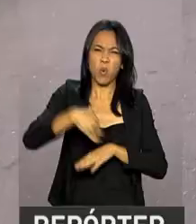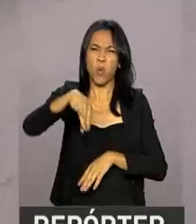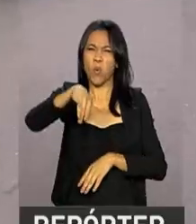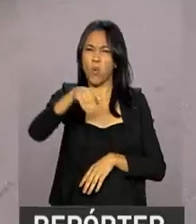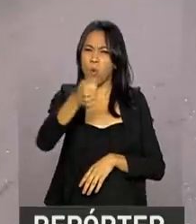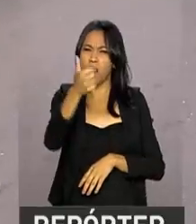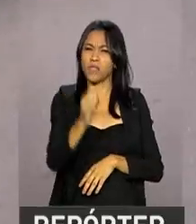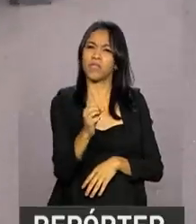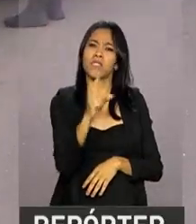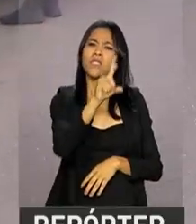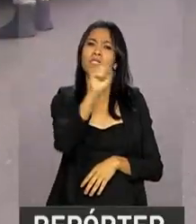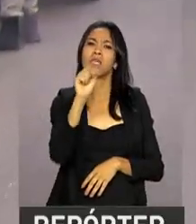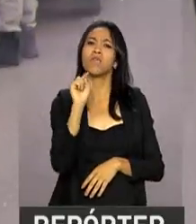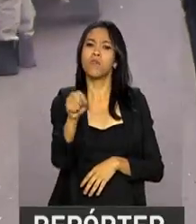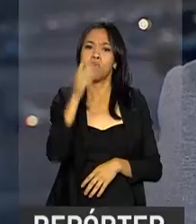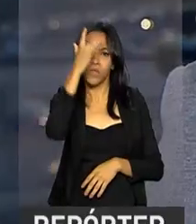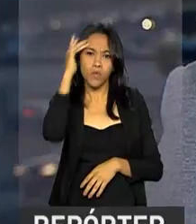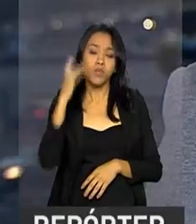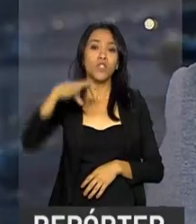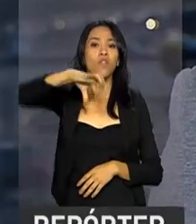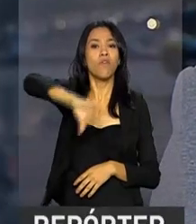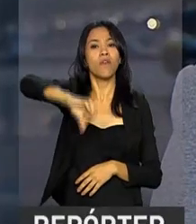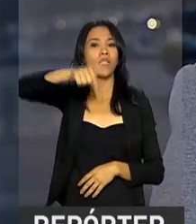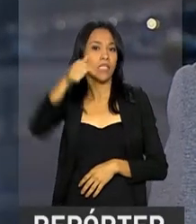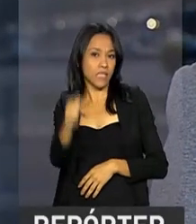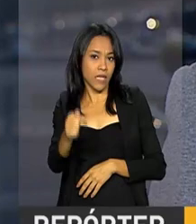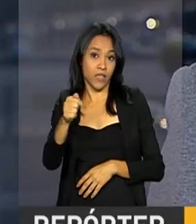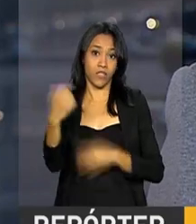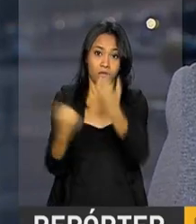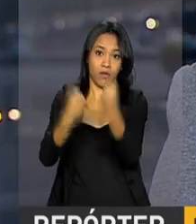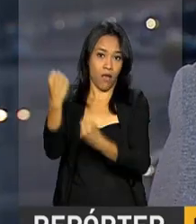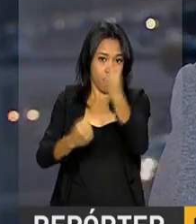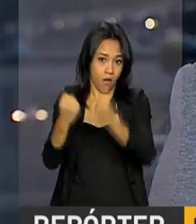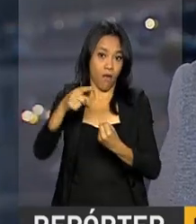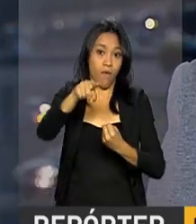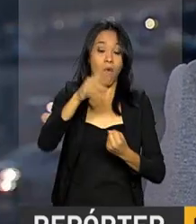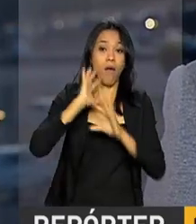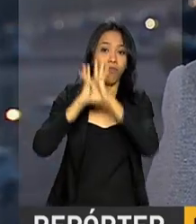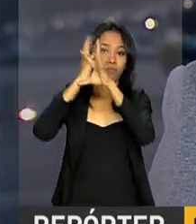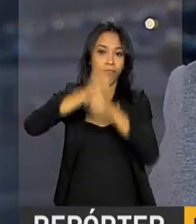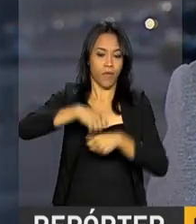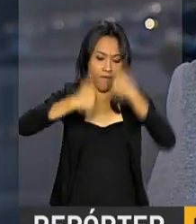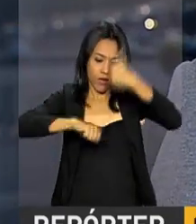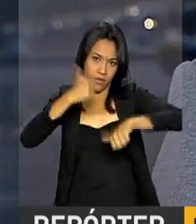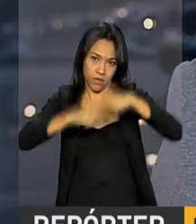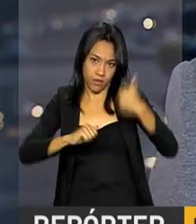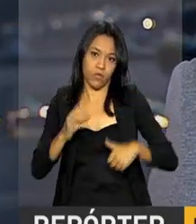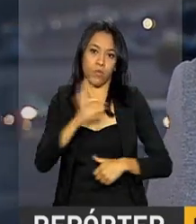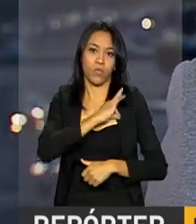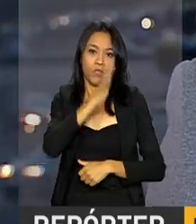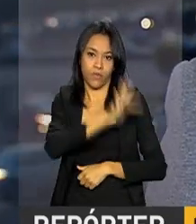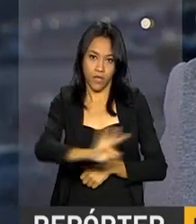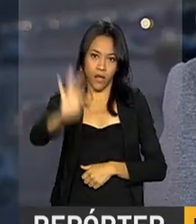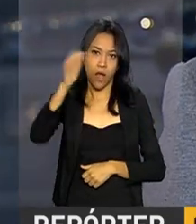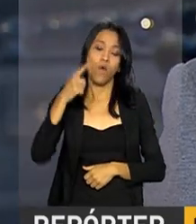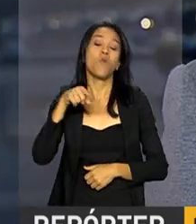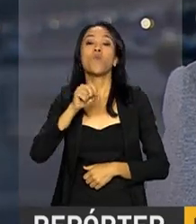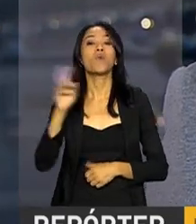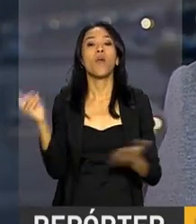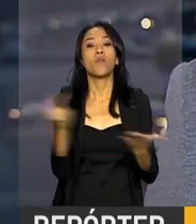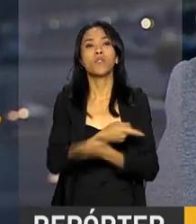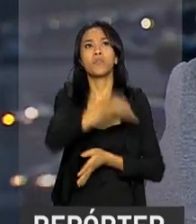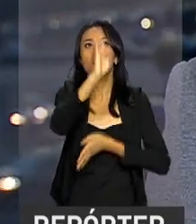97 mil veículos o balanço da polícia rodoviária federal mostra que durante o feriadão foram registrados nas rodovias